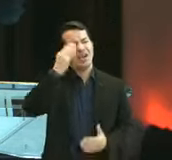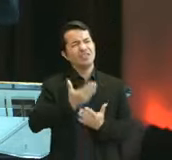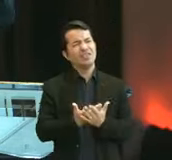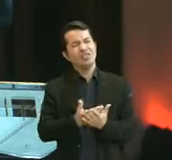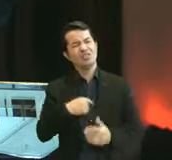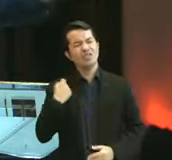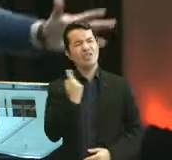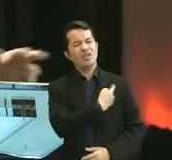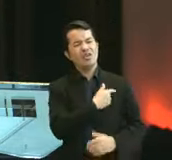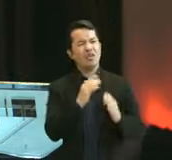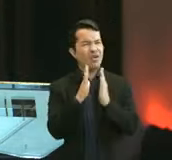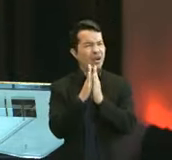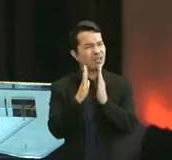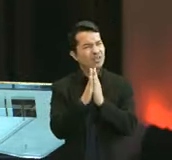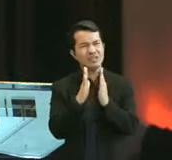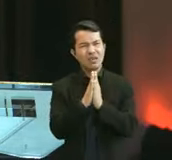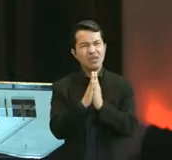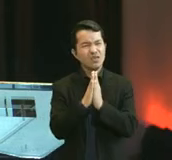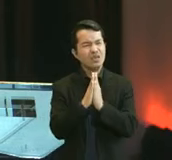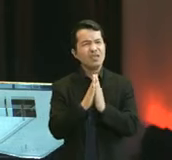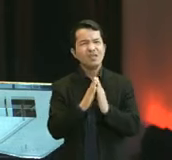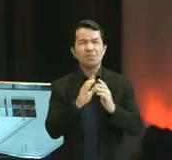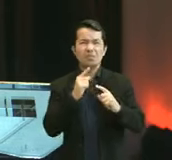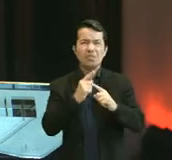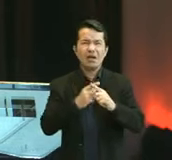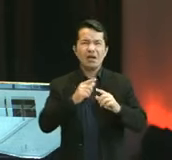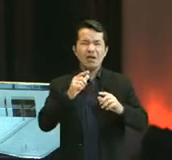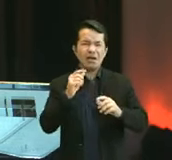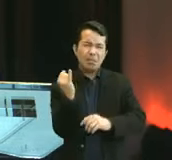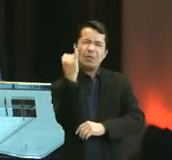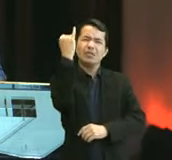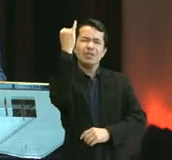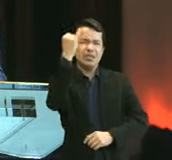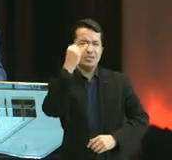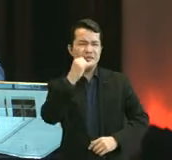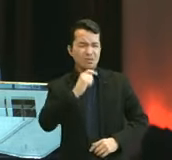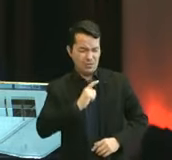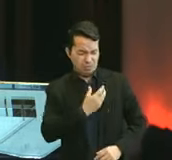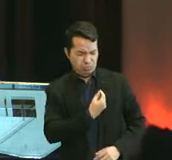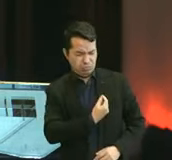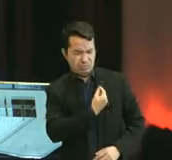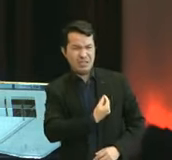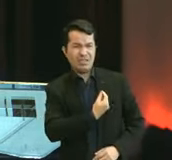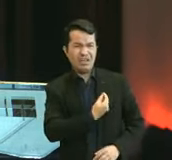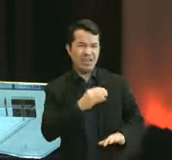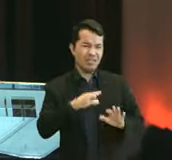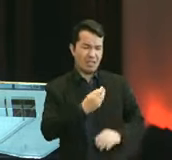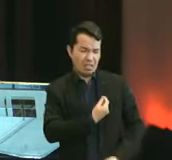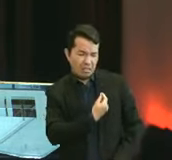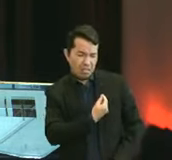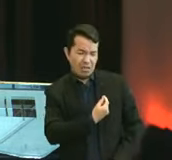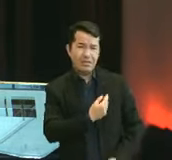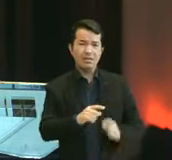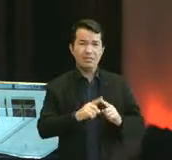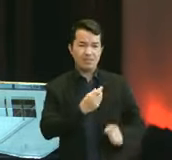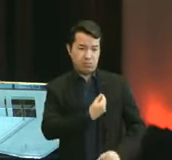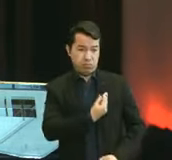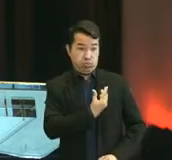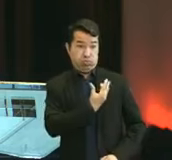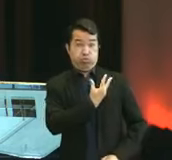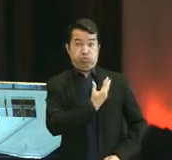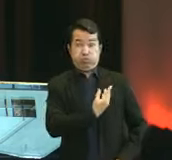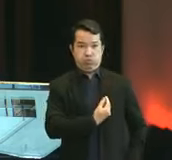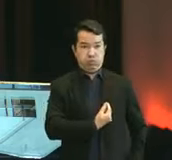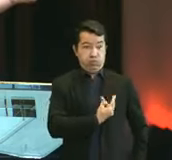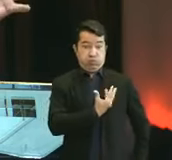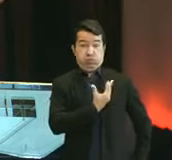plenos, cheios. A palavra de Deus nos fala muito sobre vida abundante, plenitude